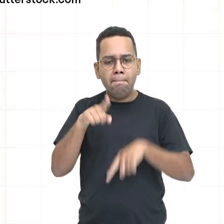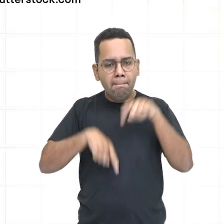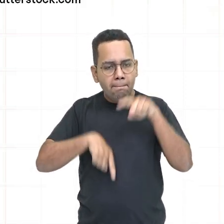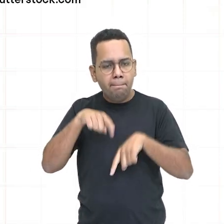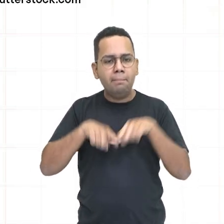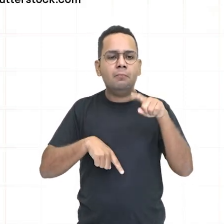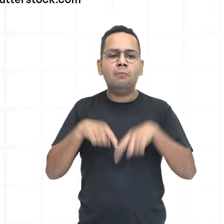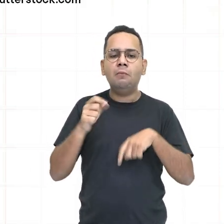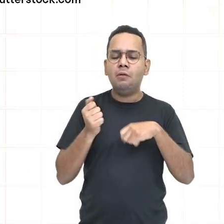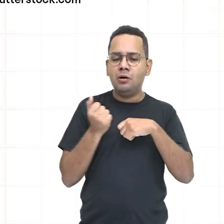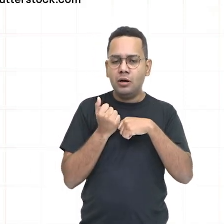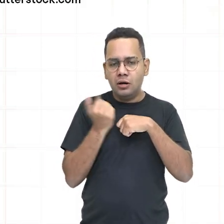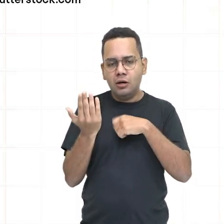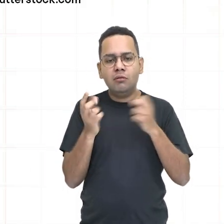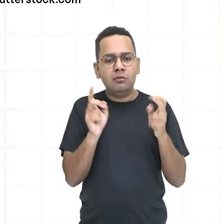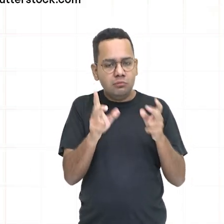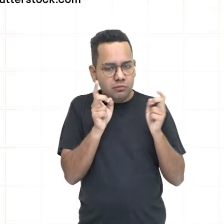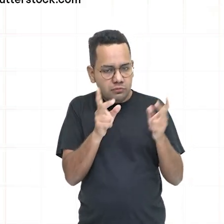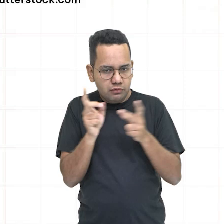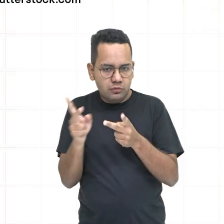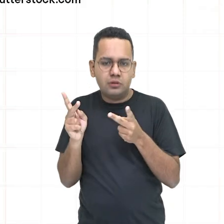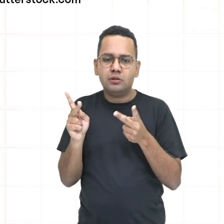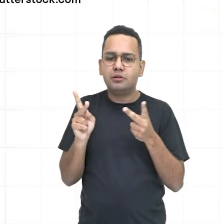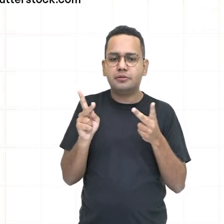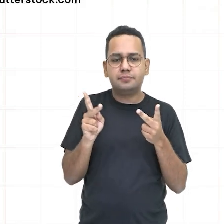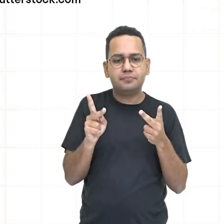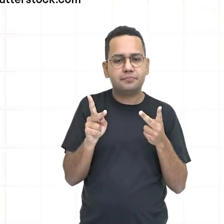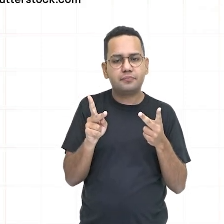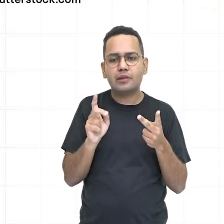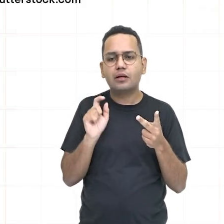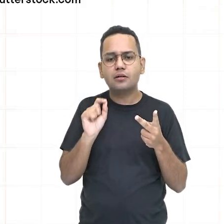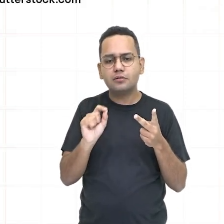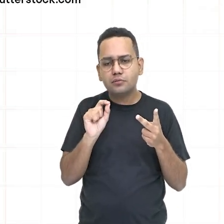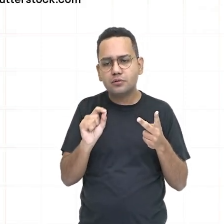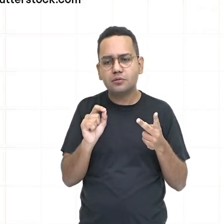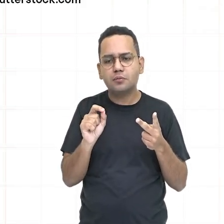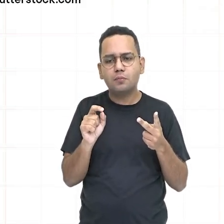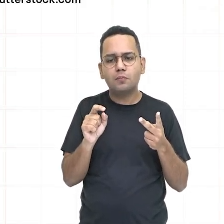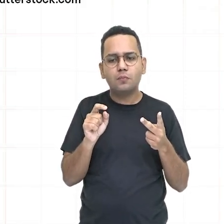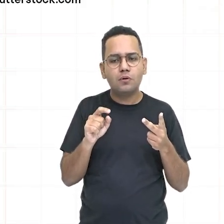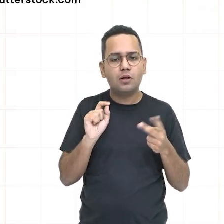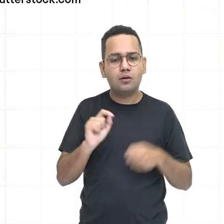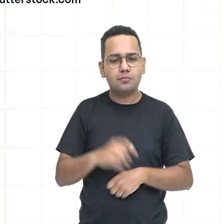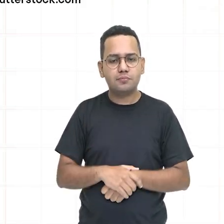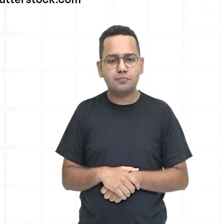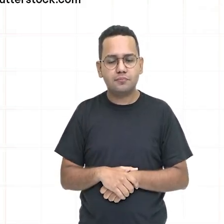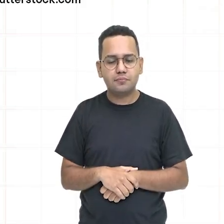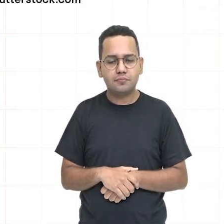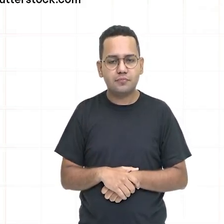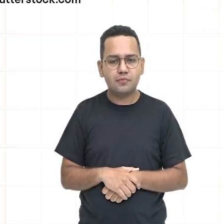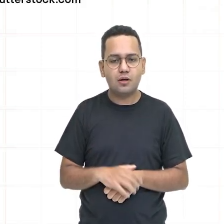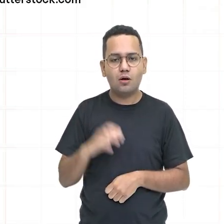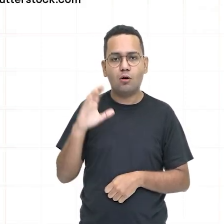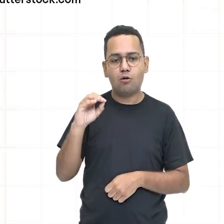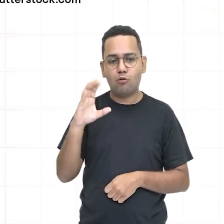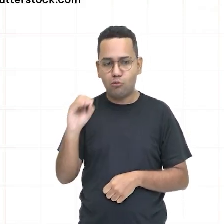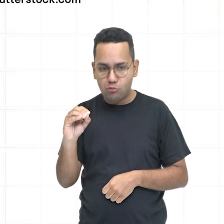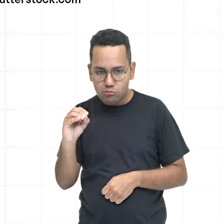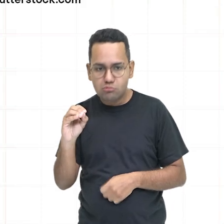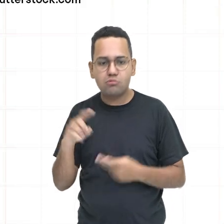né, de forma ali bem menos mecanizada, como coco,